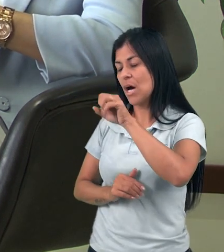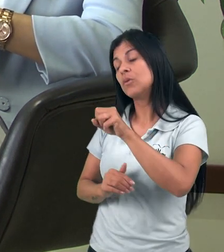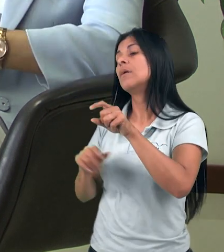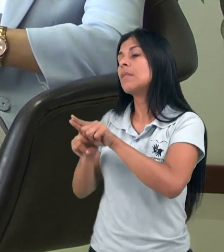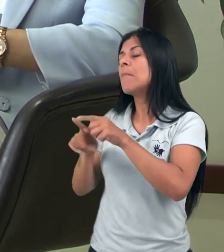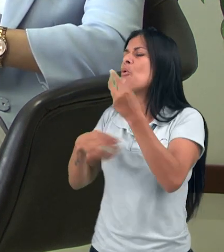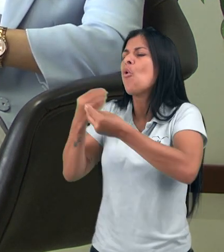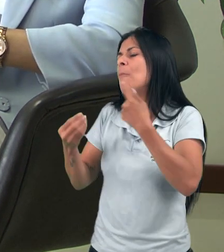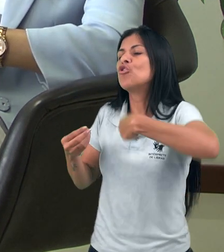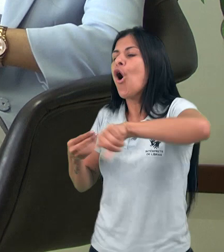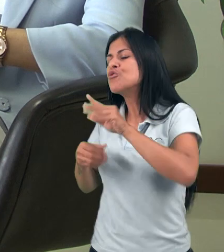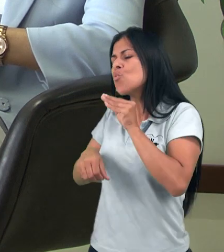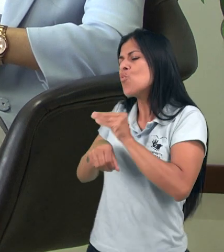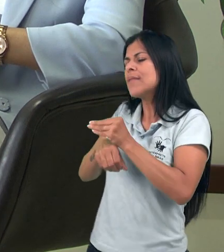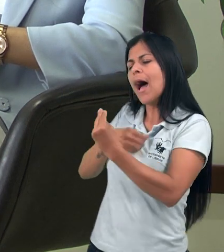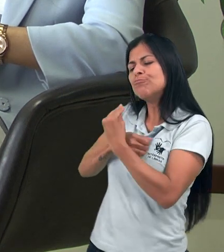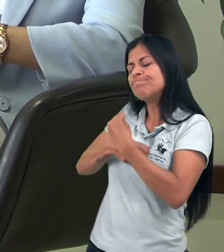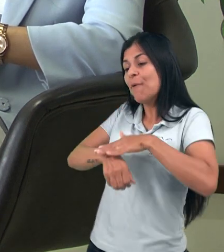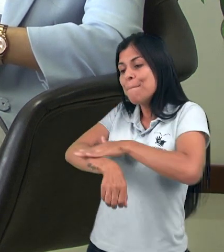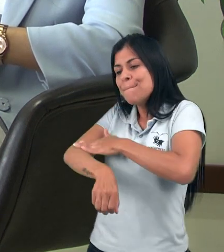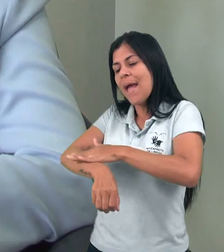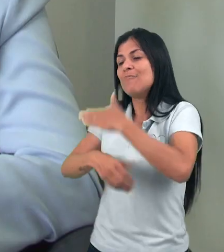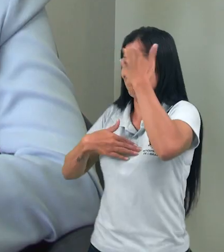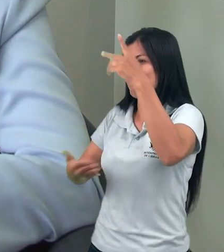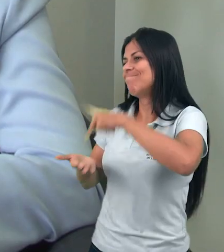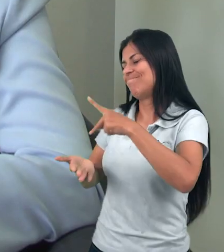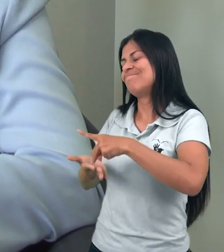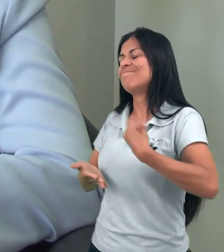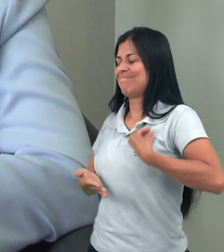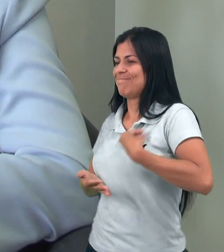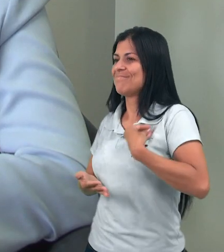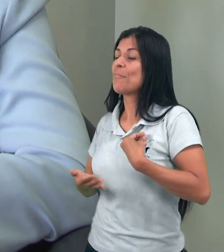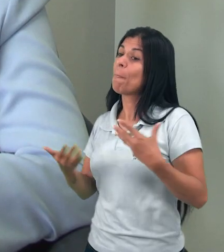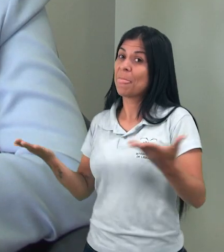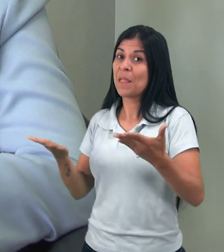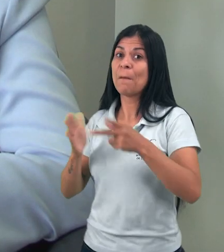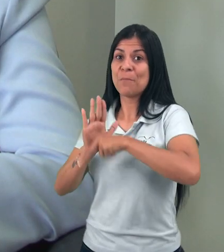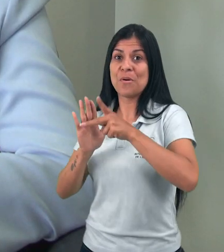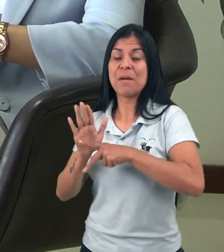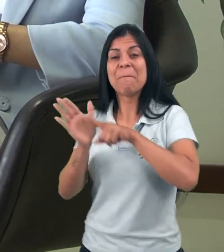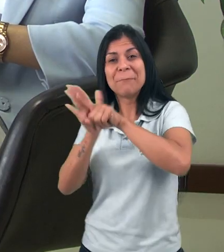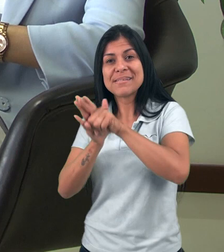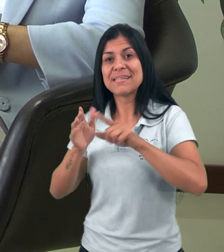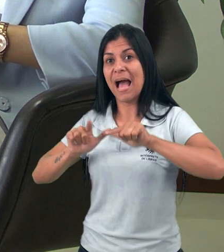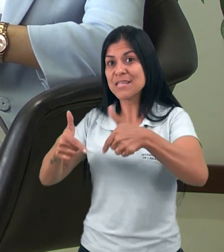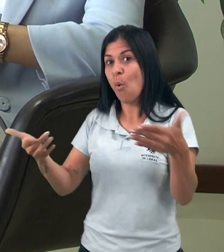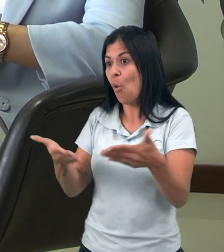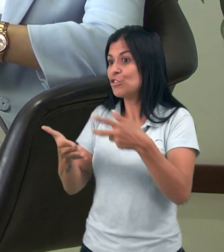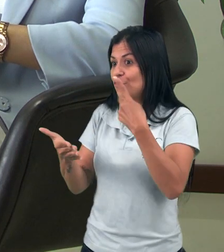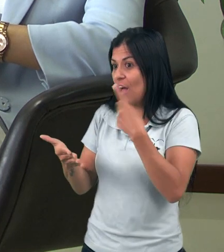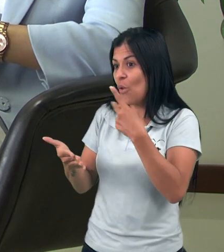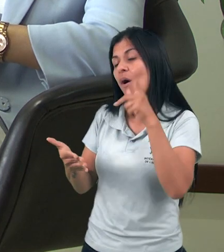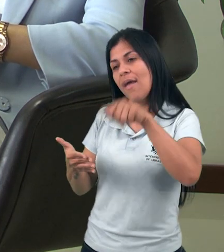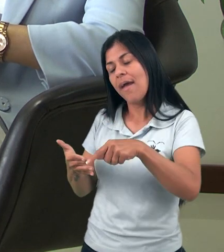esses cuidados que a gente precisa ter com a pele ao se expor ao sol. Obrigada aqui pela sua presença. E o programa Pesquisa em Ação, que